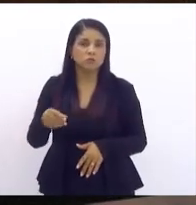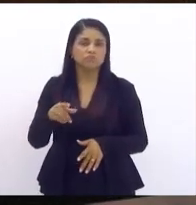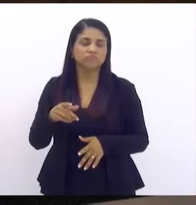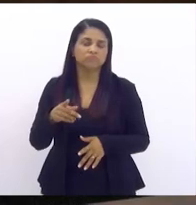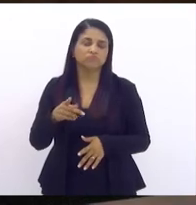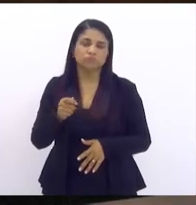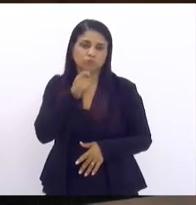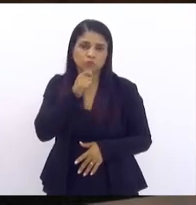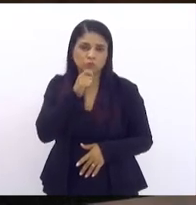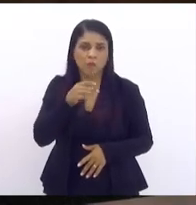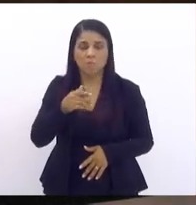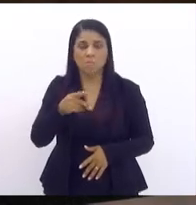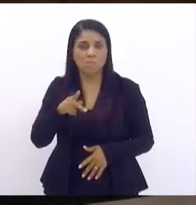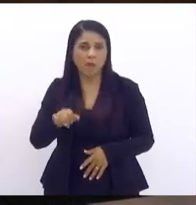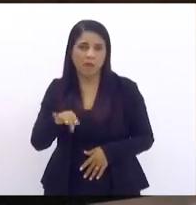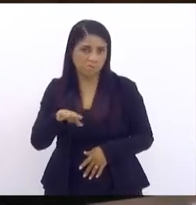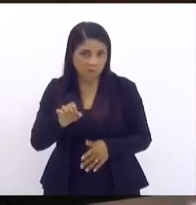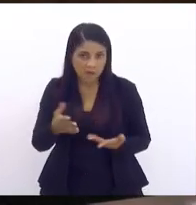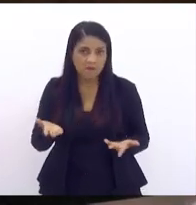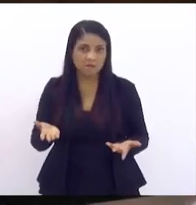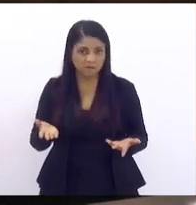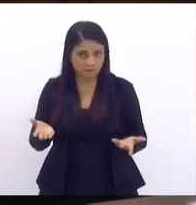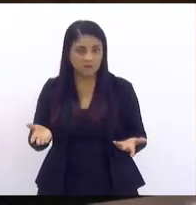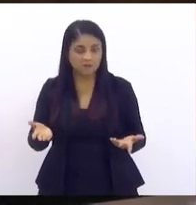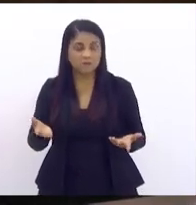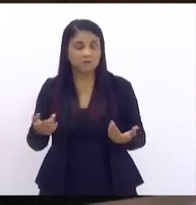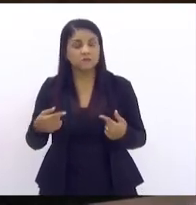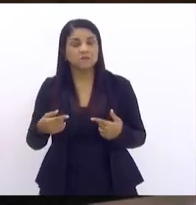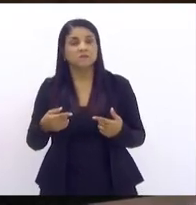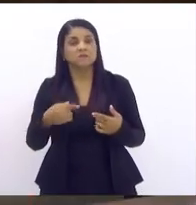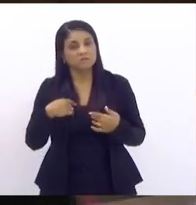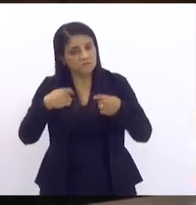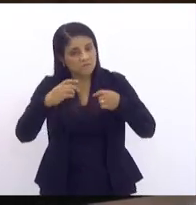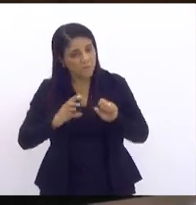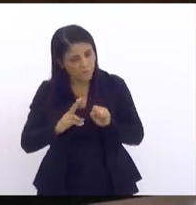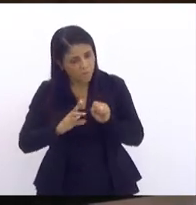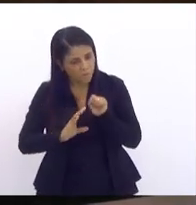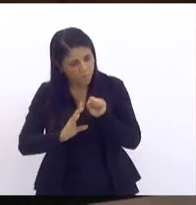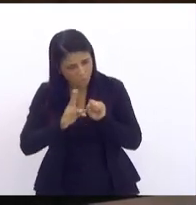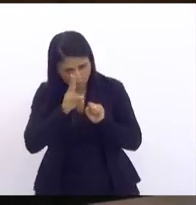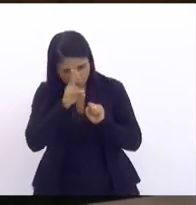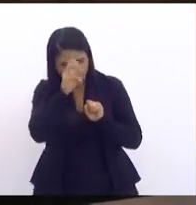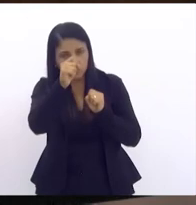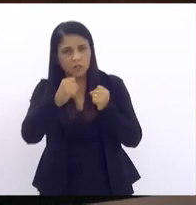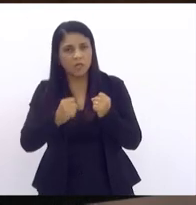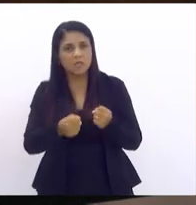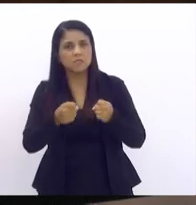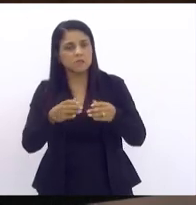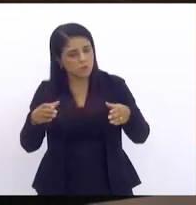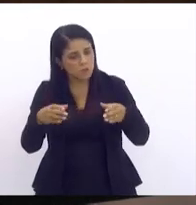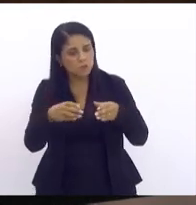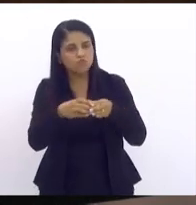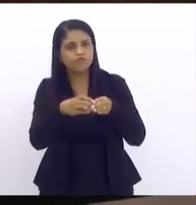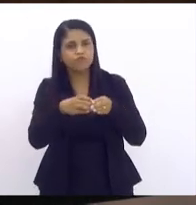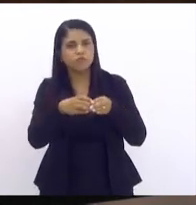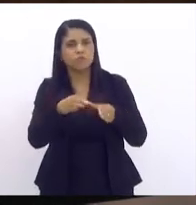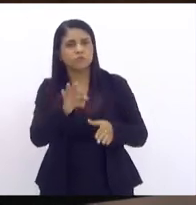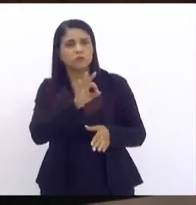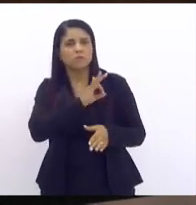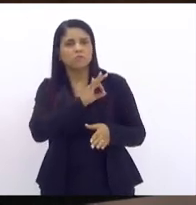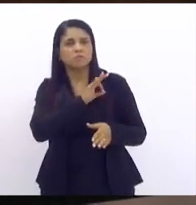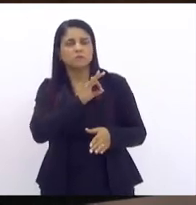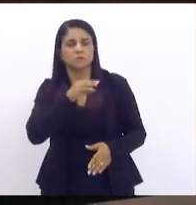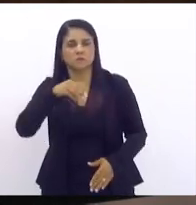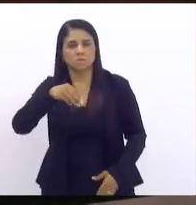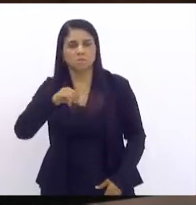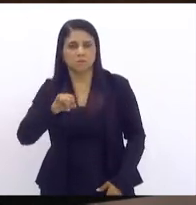sociedade. Tem um desvio aqui, outro ali, que se põe no desvio e se fortaleça as corporações e o conjunto dos contingentes.